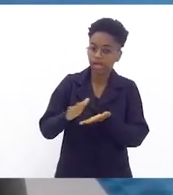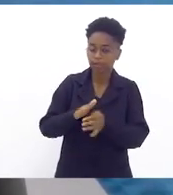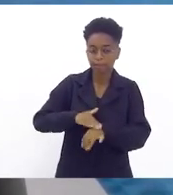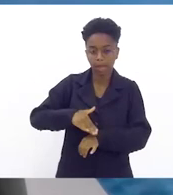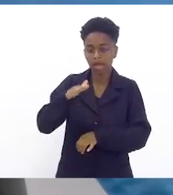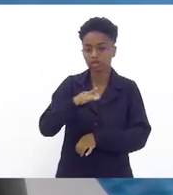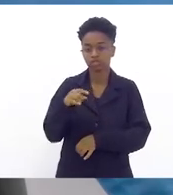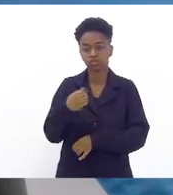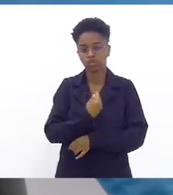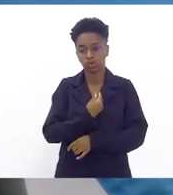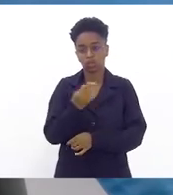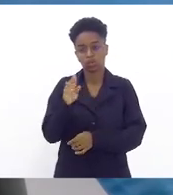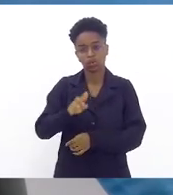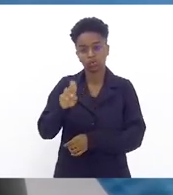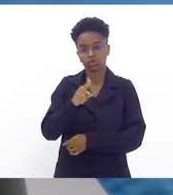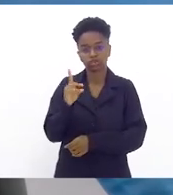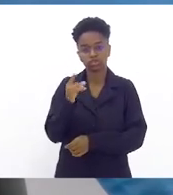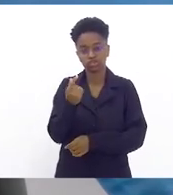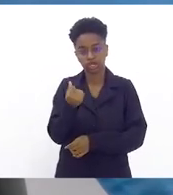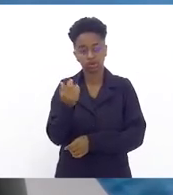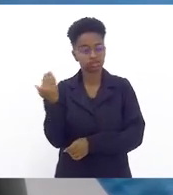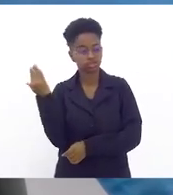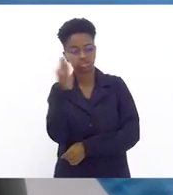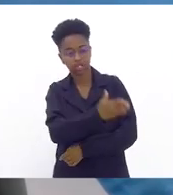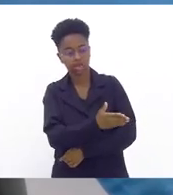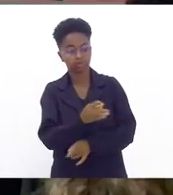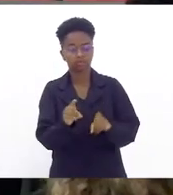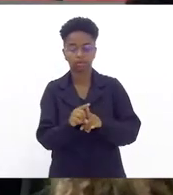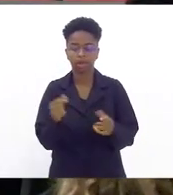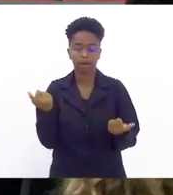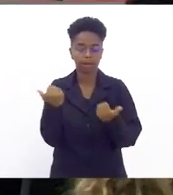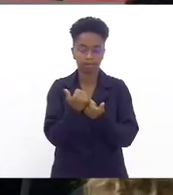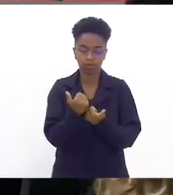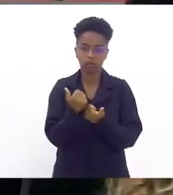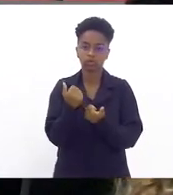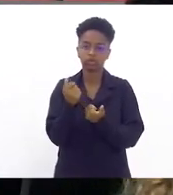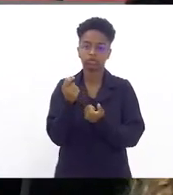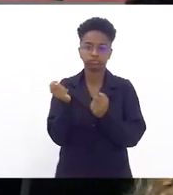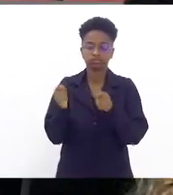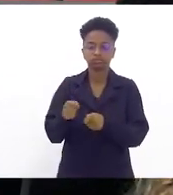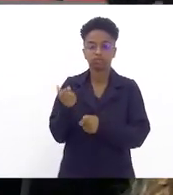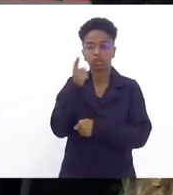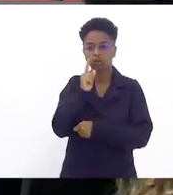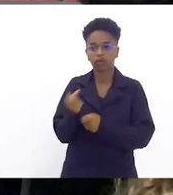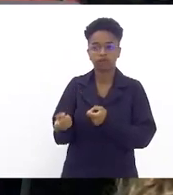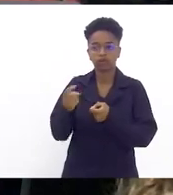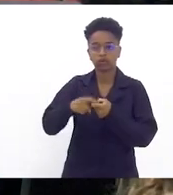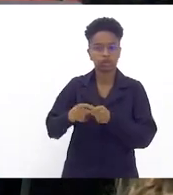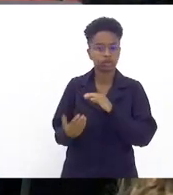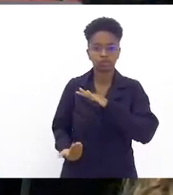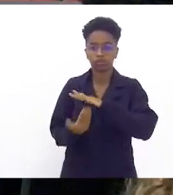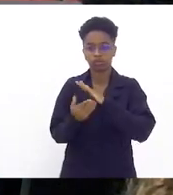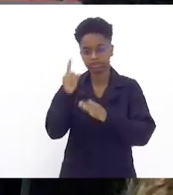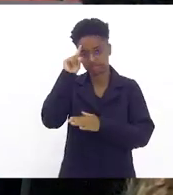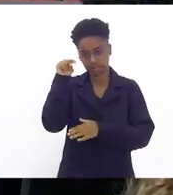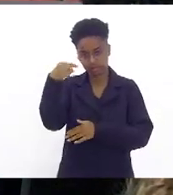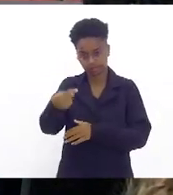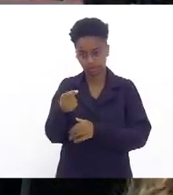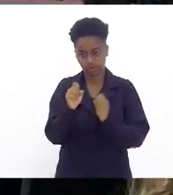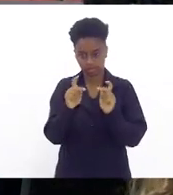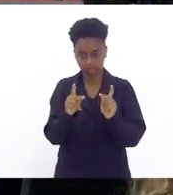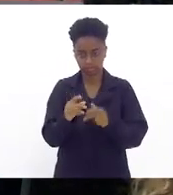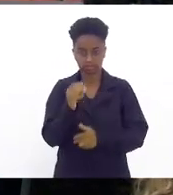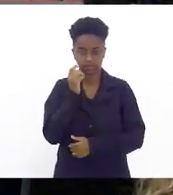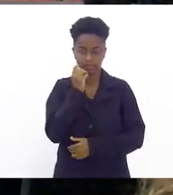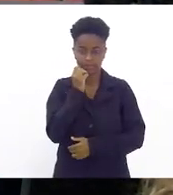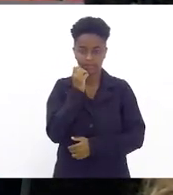vai fazendo caverba direto e aí dando esse suporte para que a gente retorne já é no máximo semana que vem tá bem